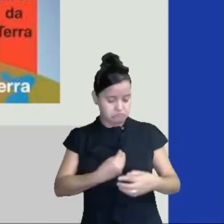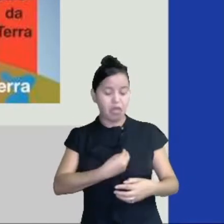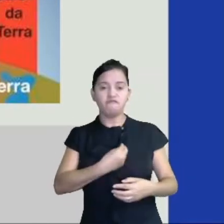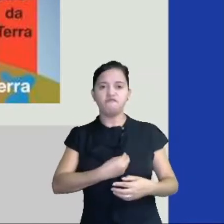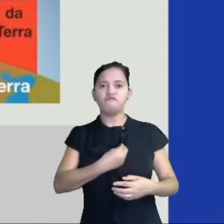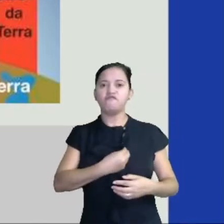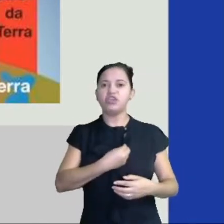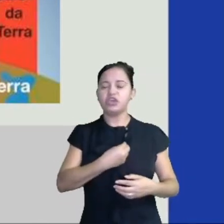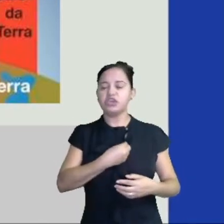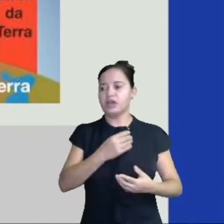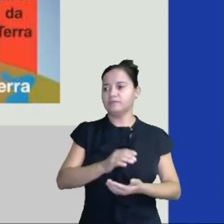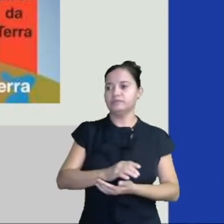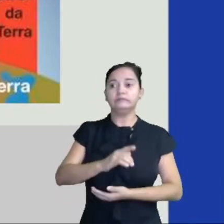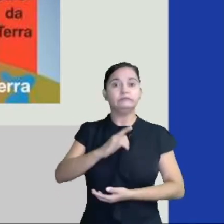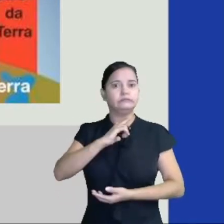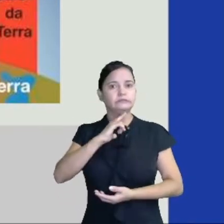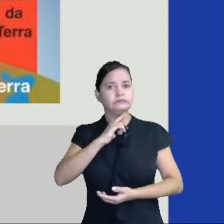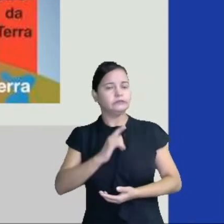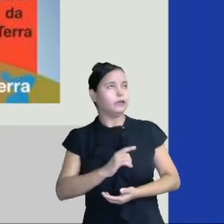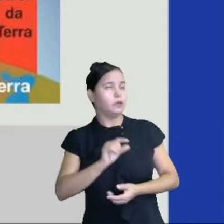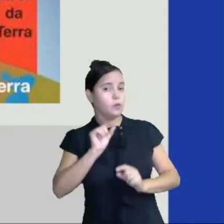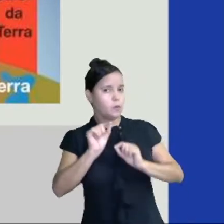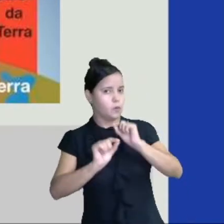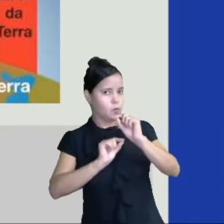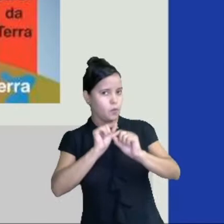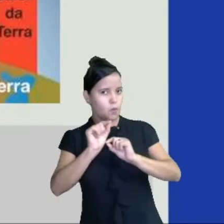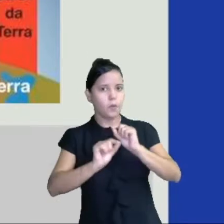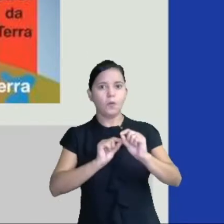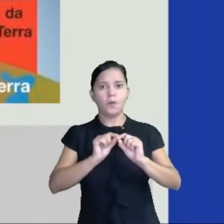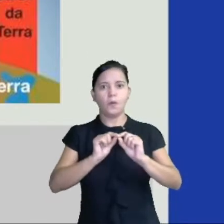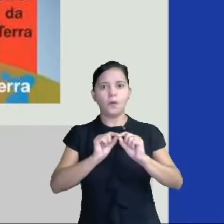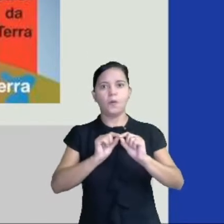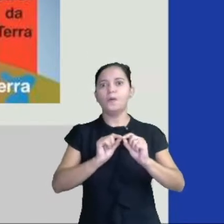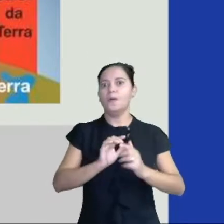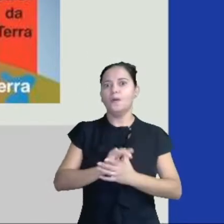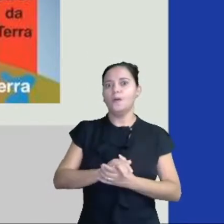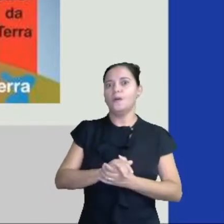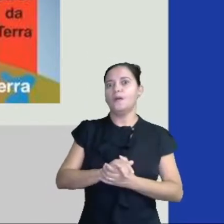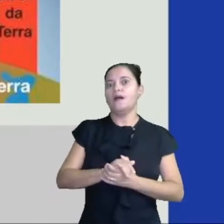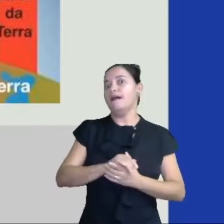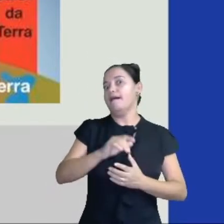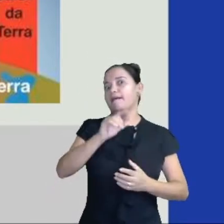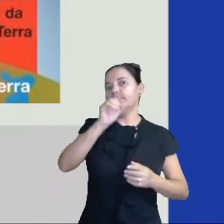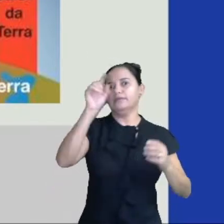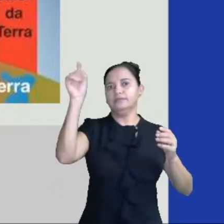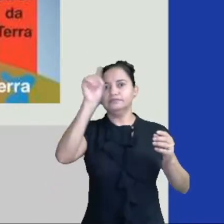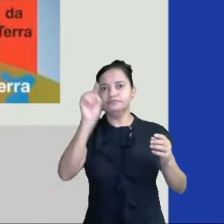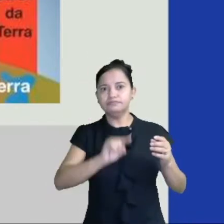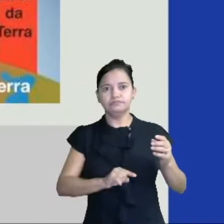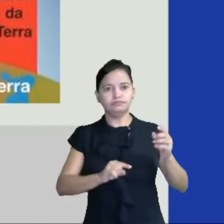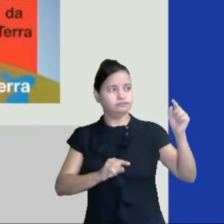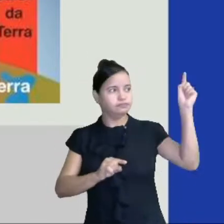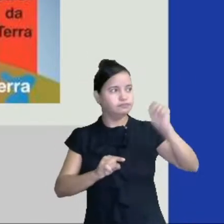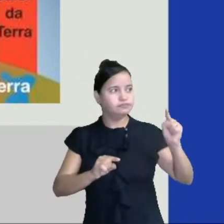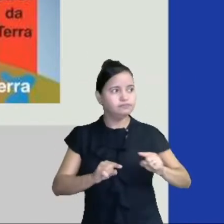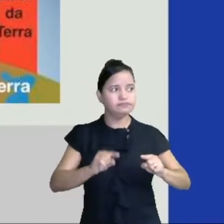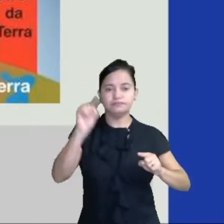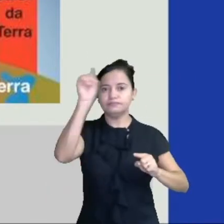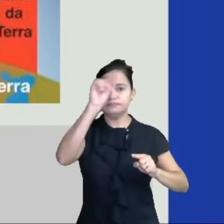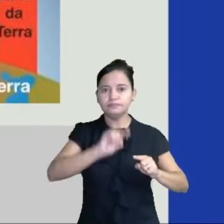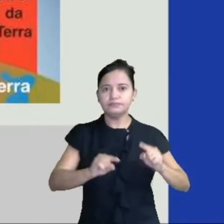ter ondas, né, de infravermelha, a gente vai ter ondas longas, ondas curtas. Tudo isso, gente,